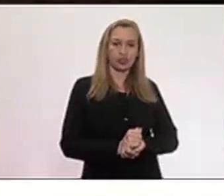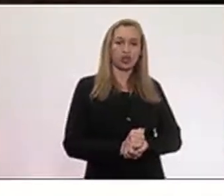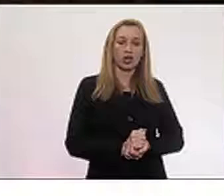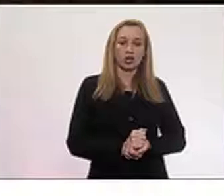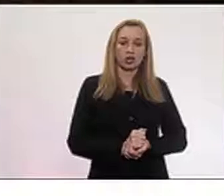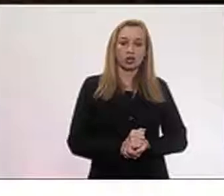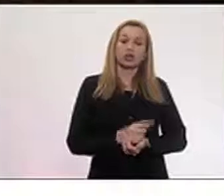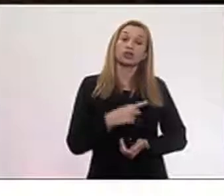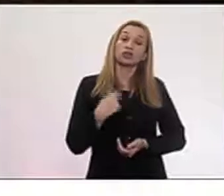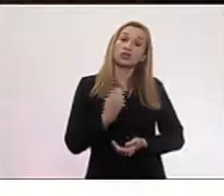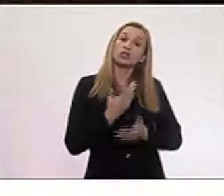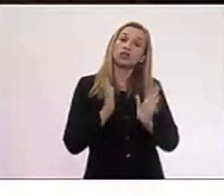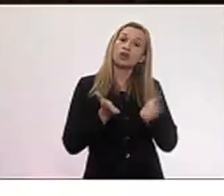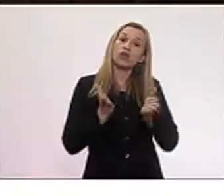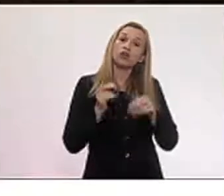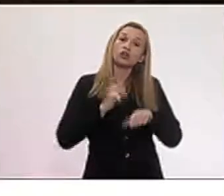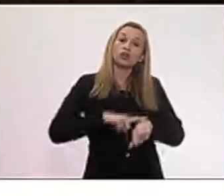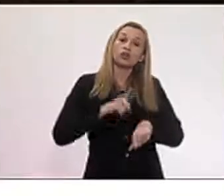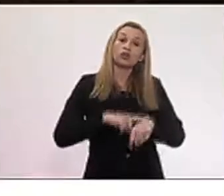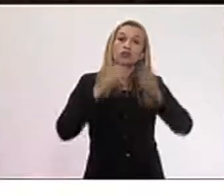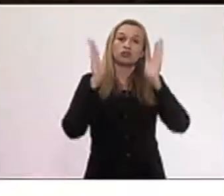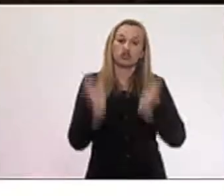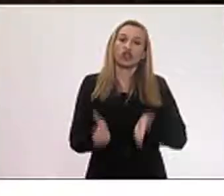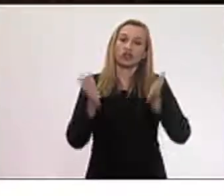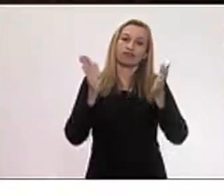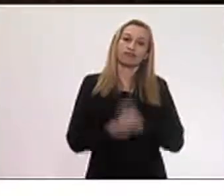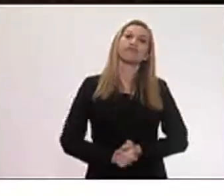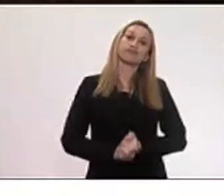nós estamos agora no momento atual.